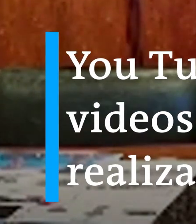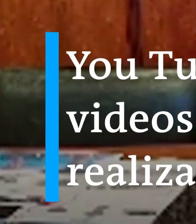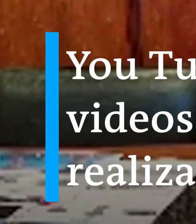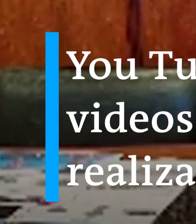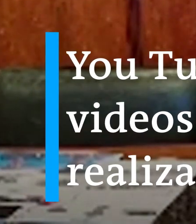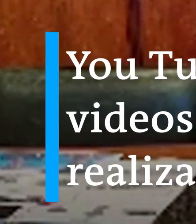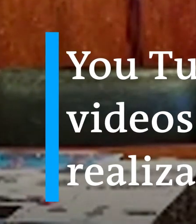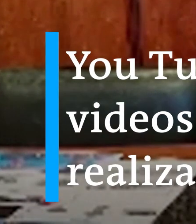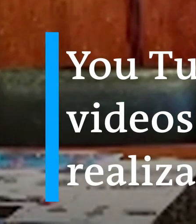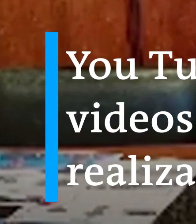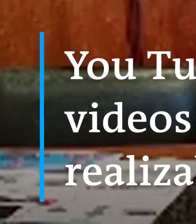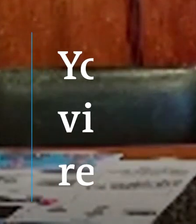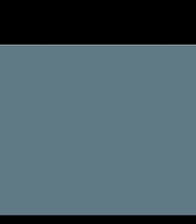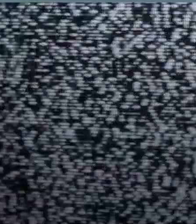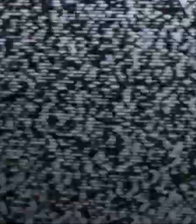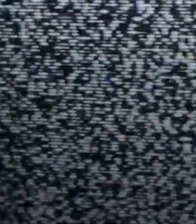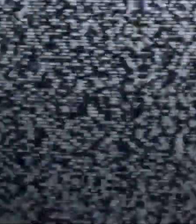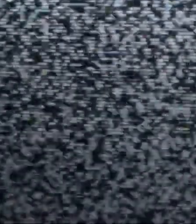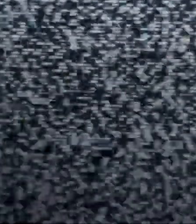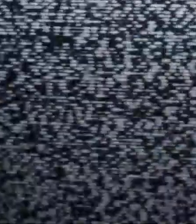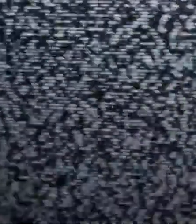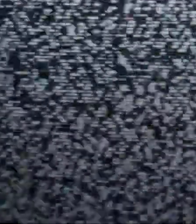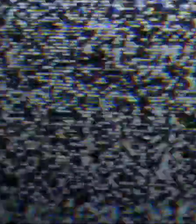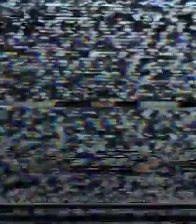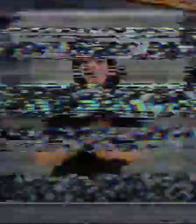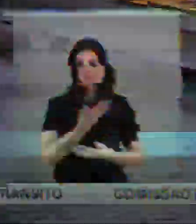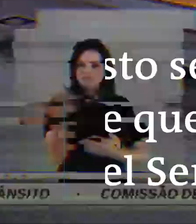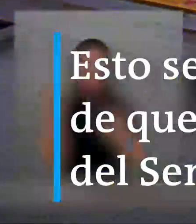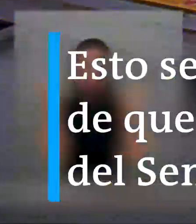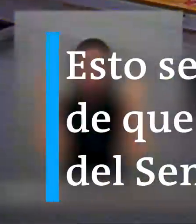adquirida muito mais rápido que o previsto.